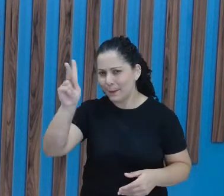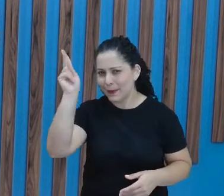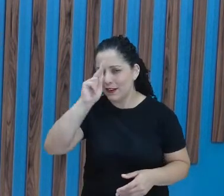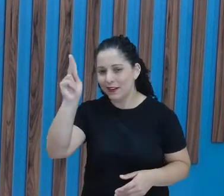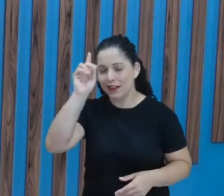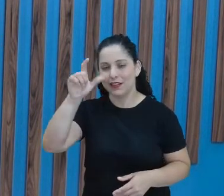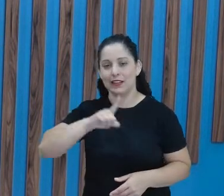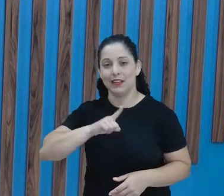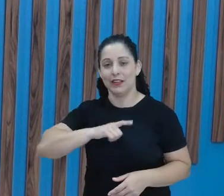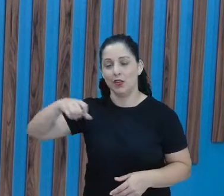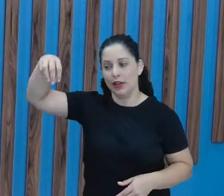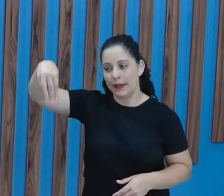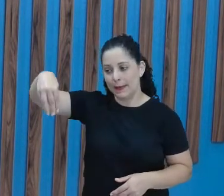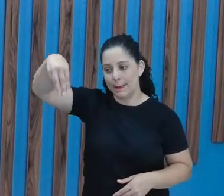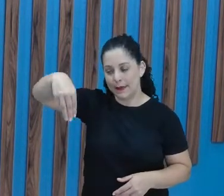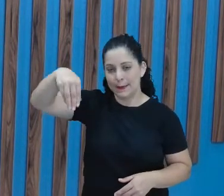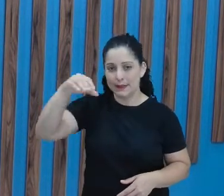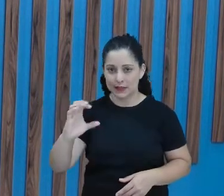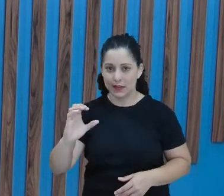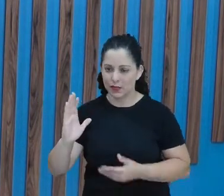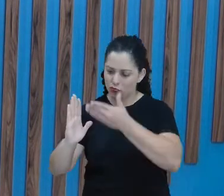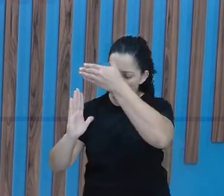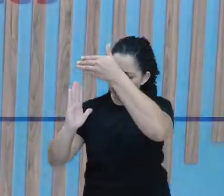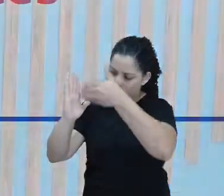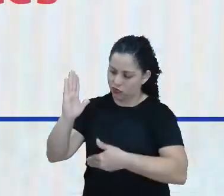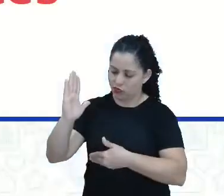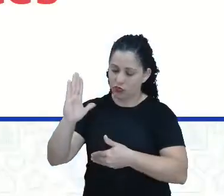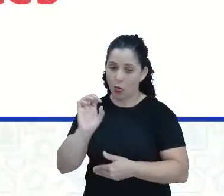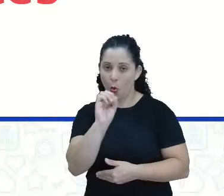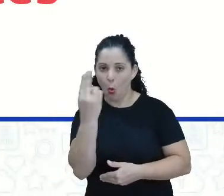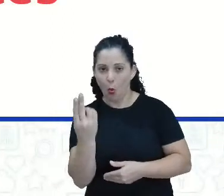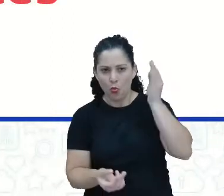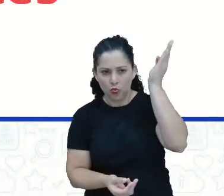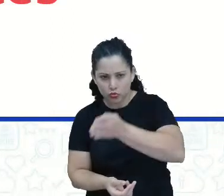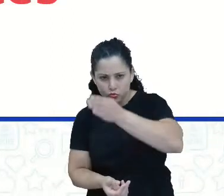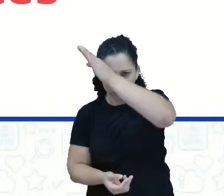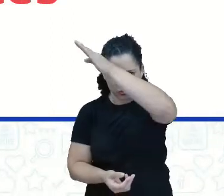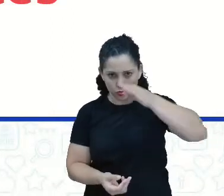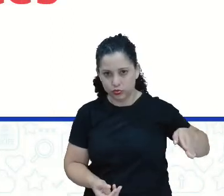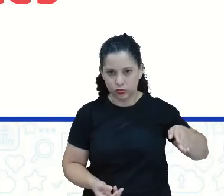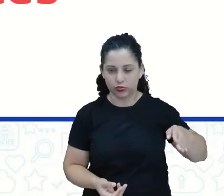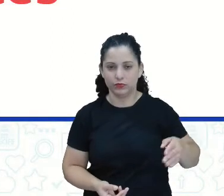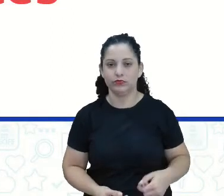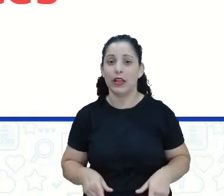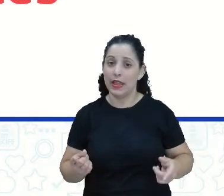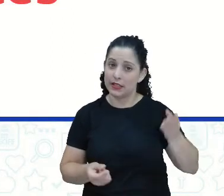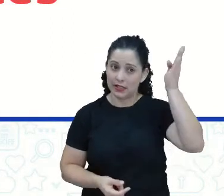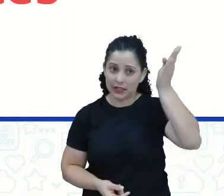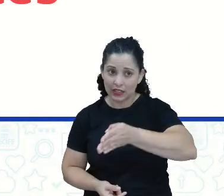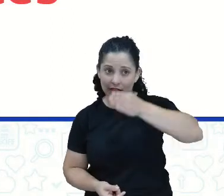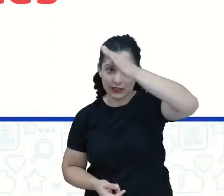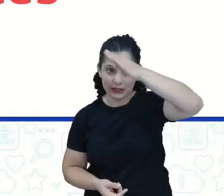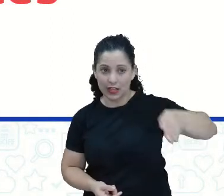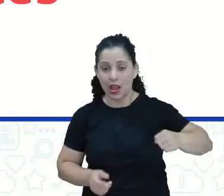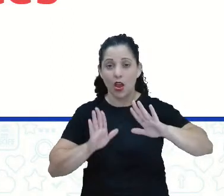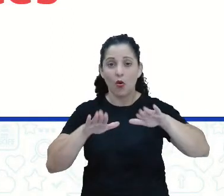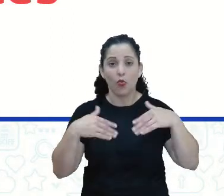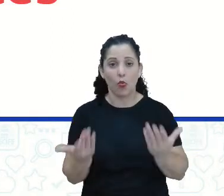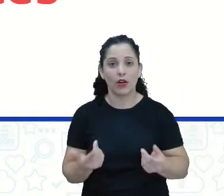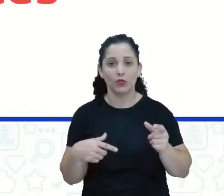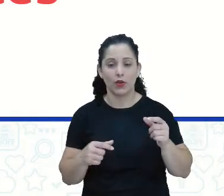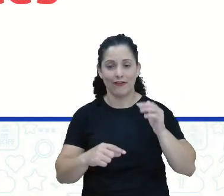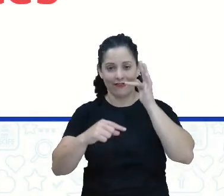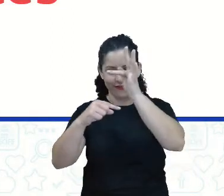pode tirar o MMC ou fazer o método borboleta. Lembrando, borboleta só dá para fazer quando são duas